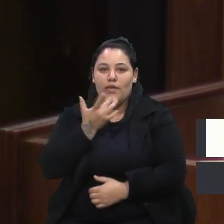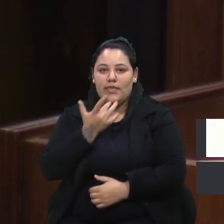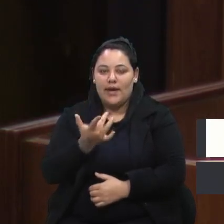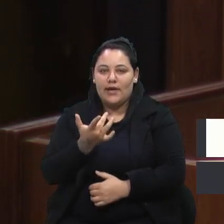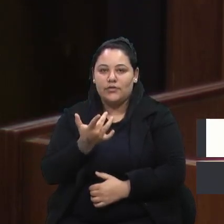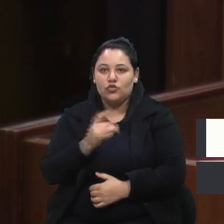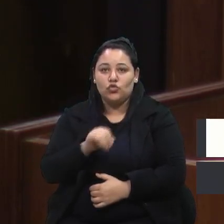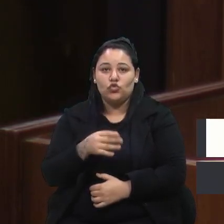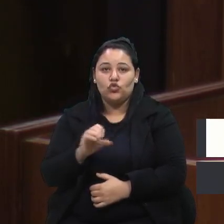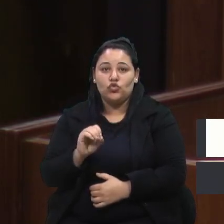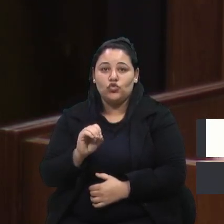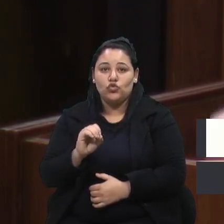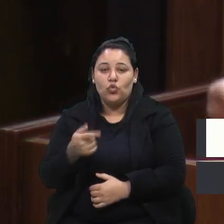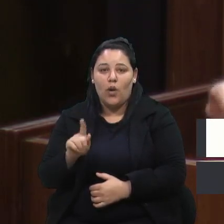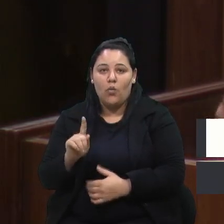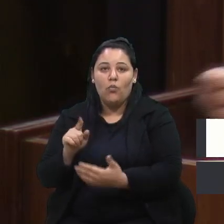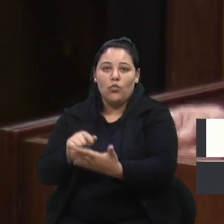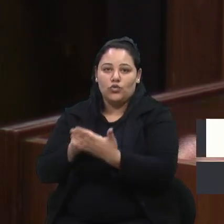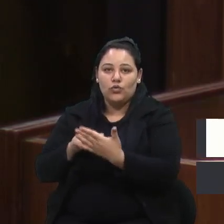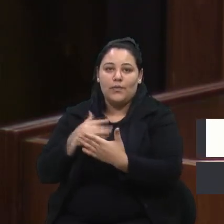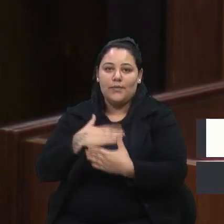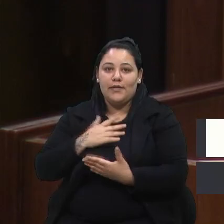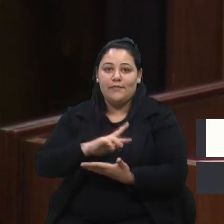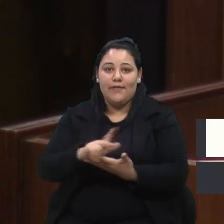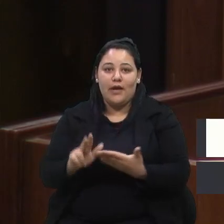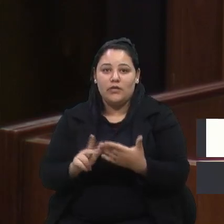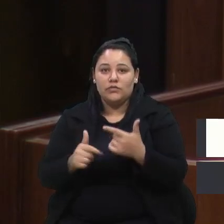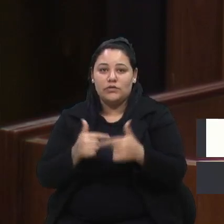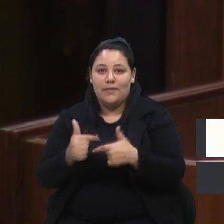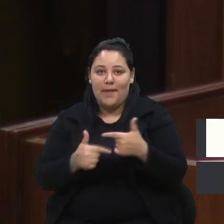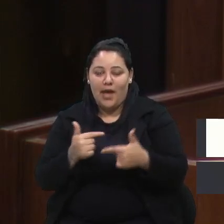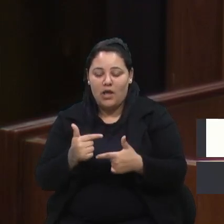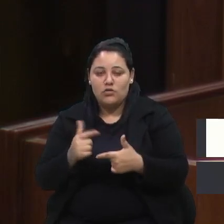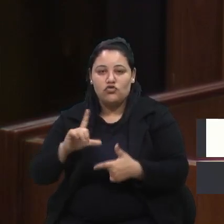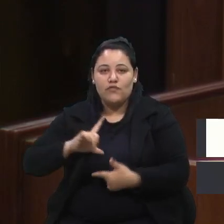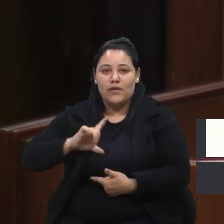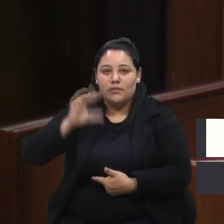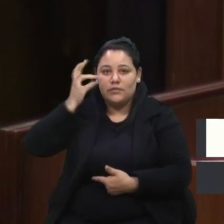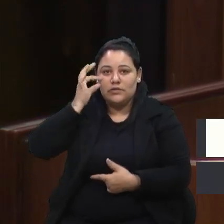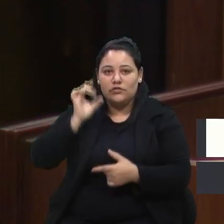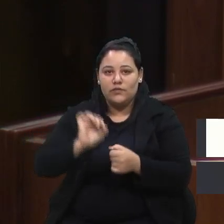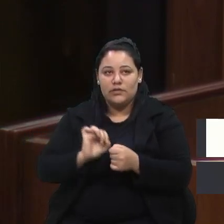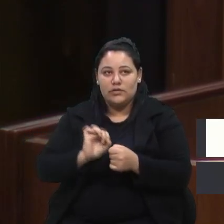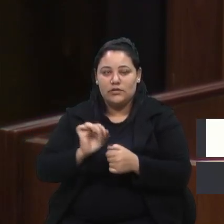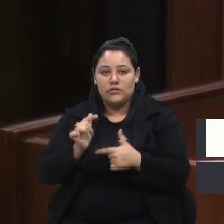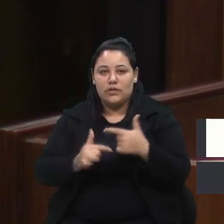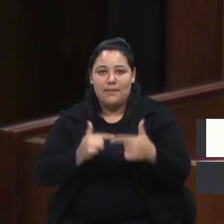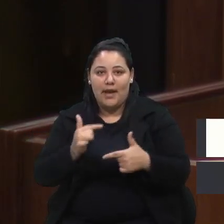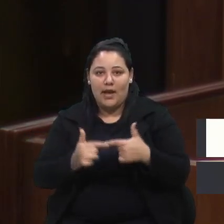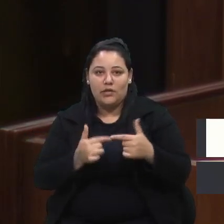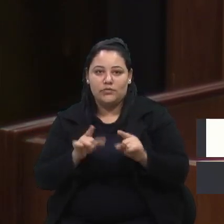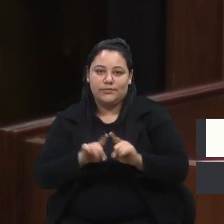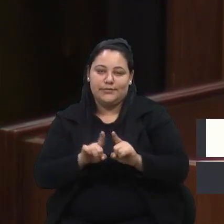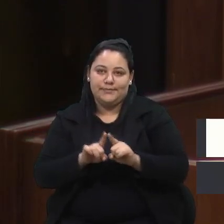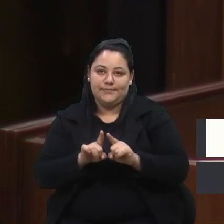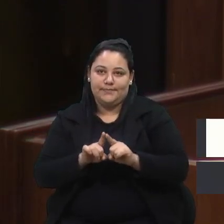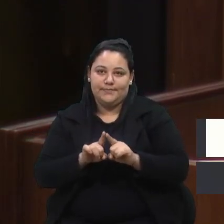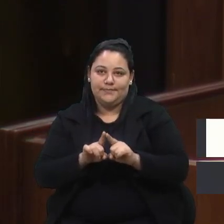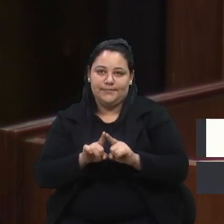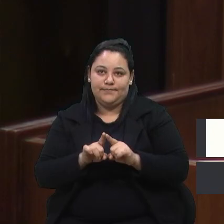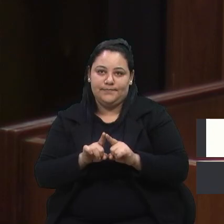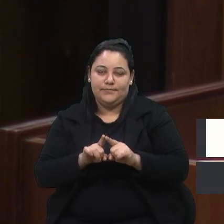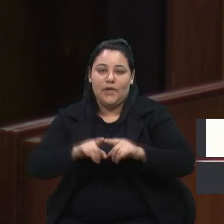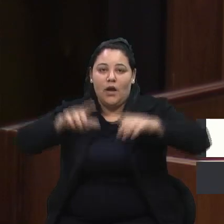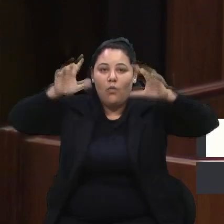mostrando diversos trabalhos, onde que eles estiveram fazendo trabalho nessa grande chuvarada